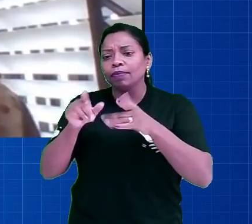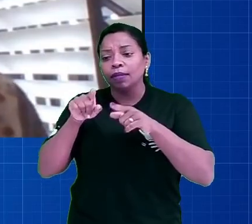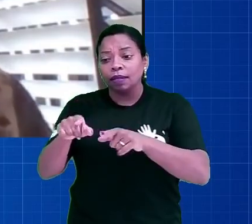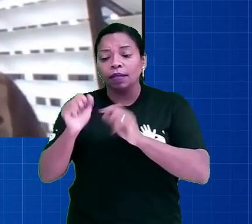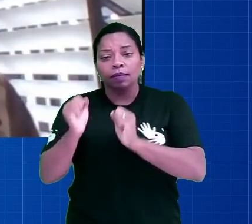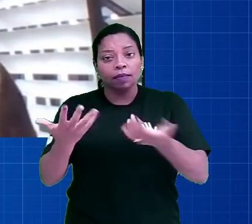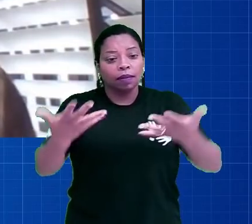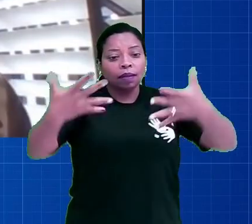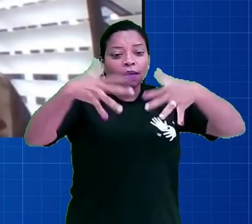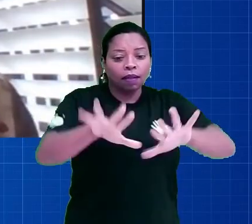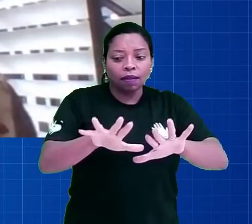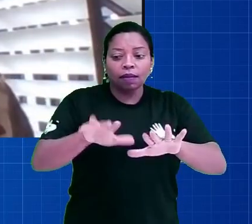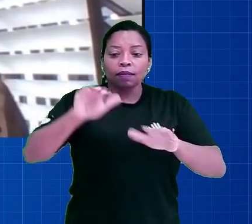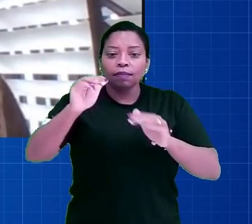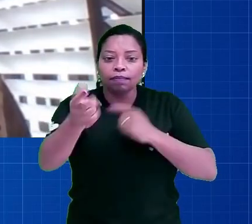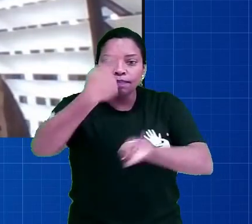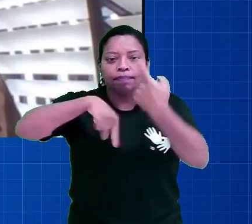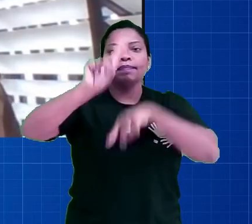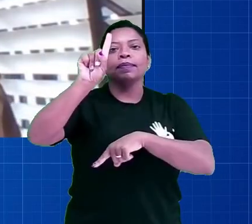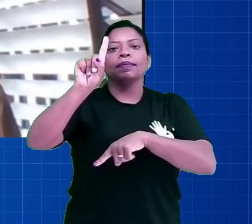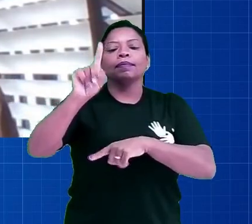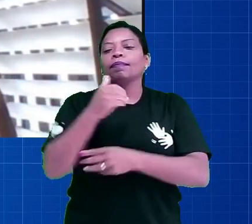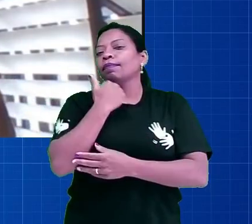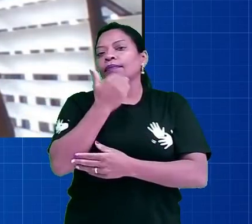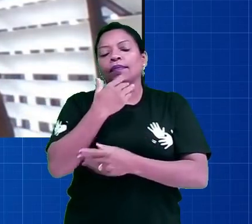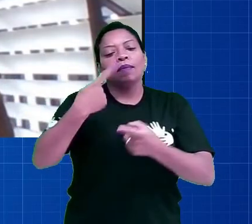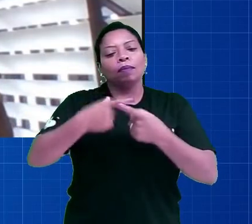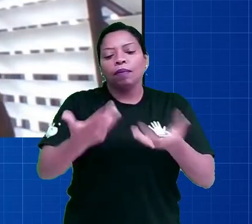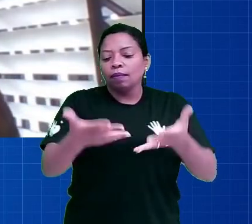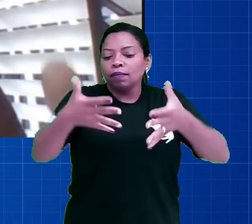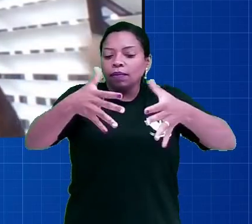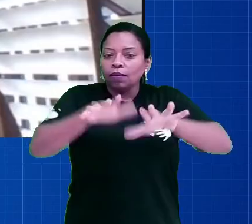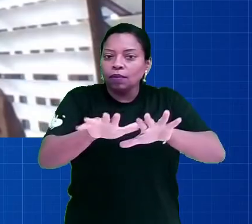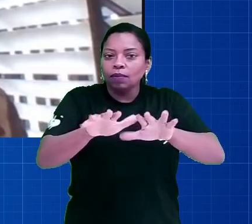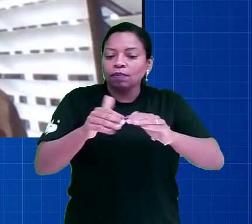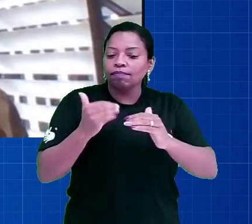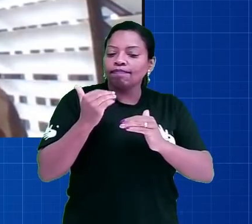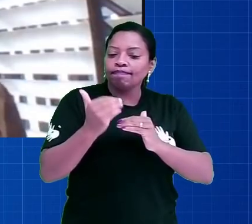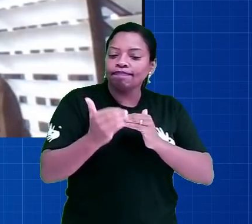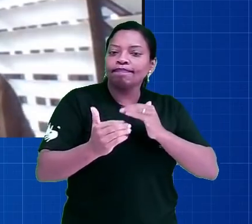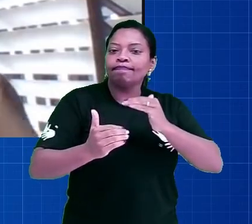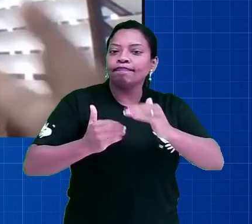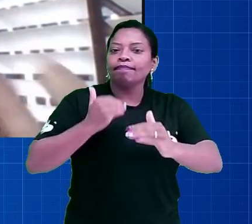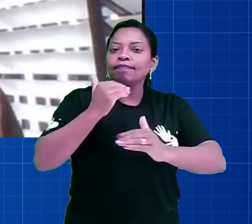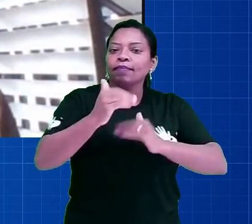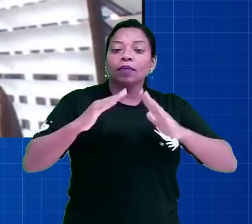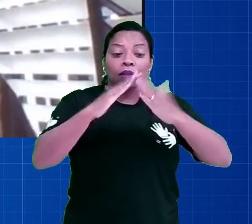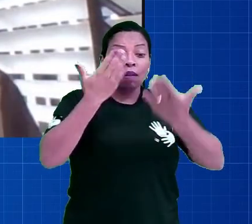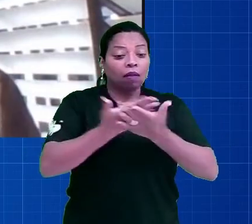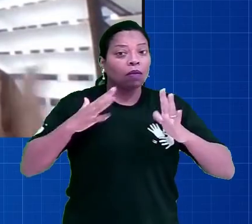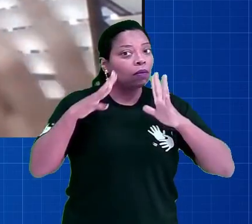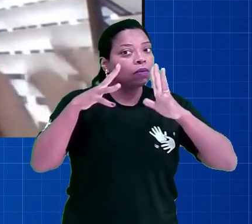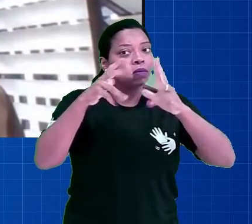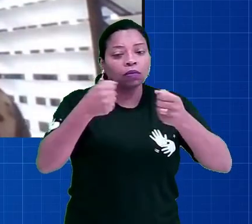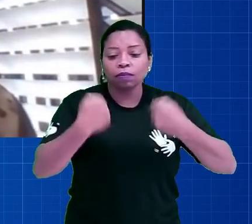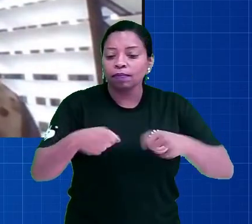pensar que o AEE, nós sabemos disso, vai dar conta da inclusão. Até por conta de que a inclusão é um processo que ele